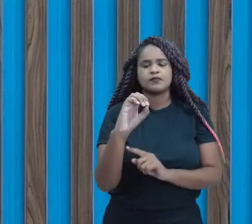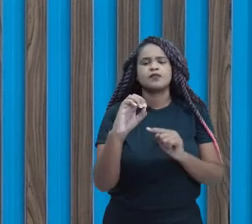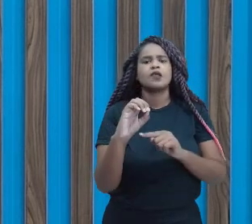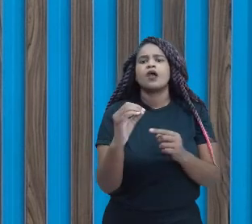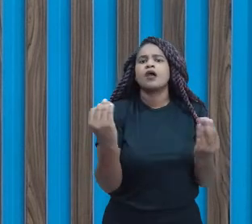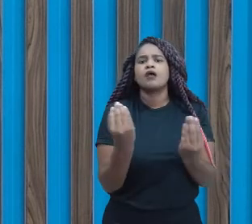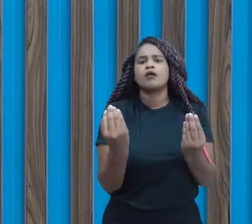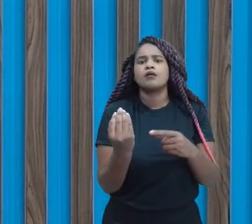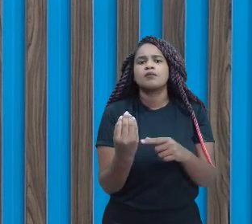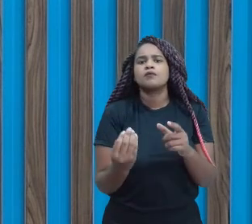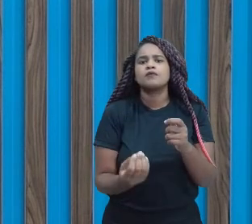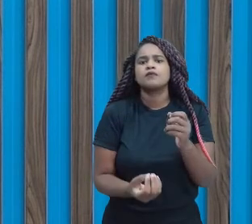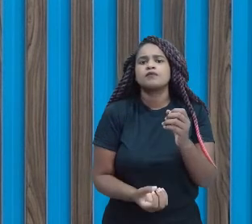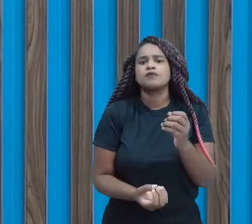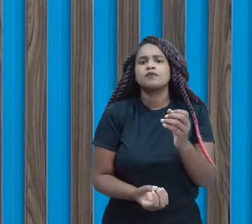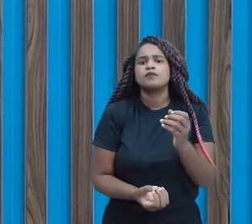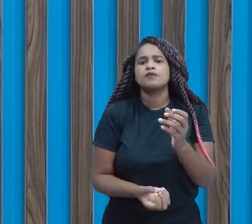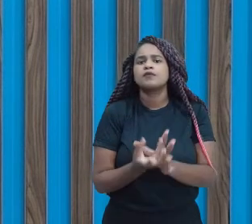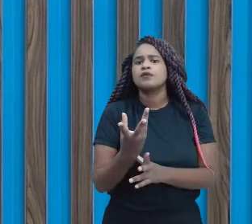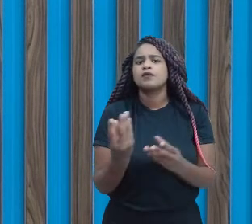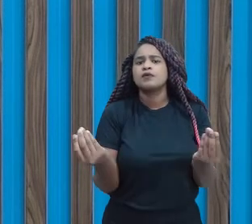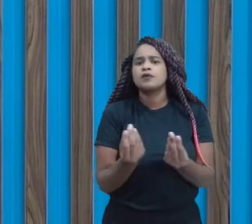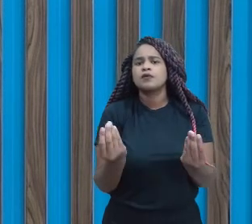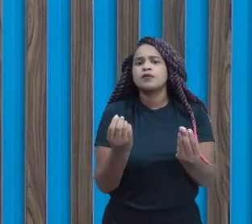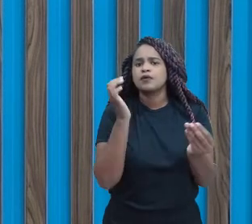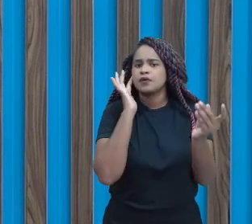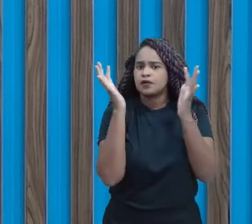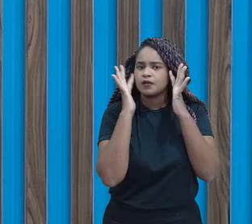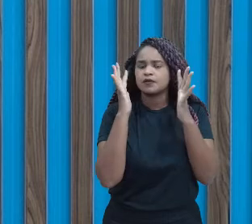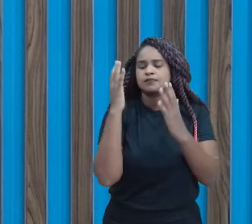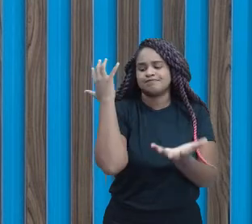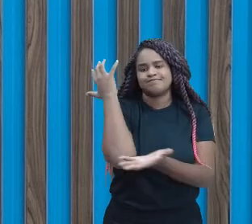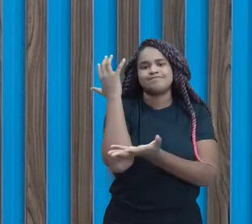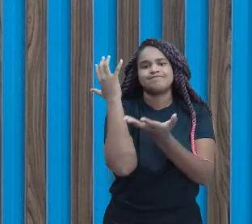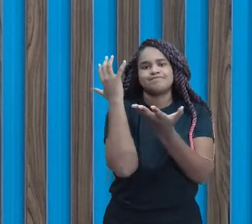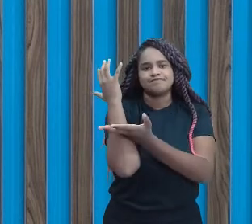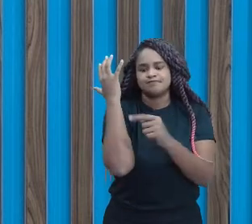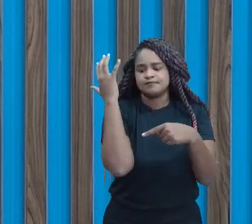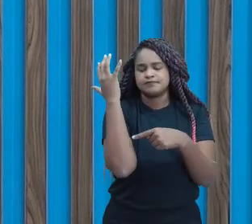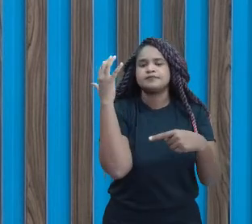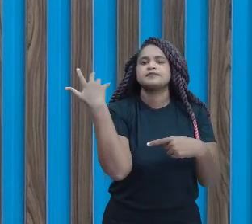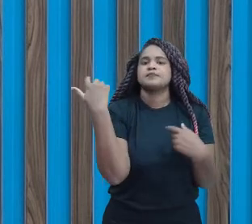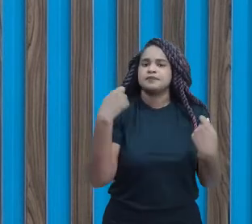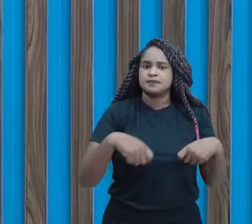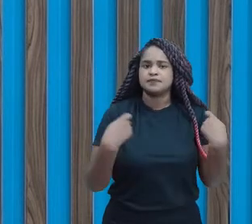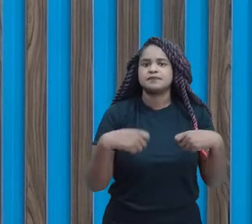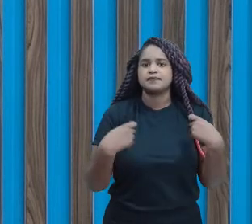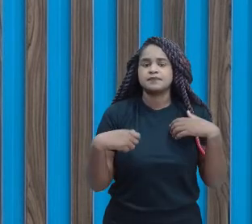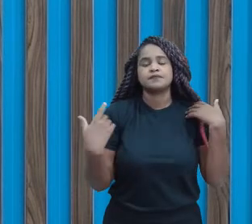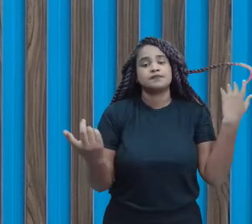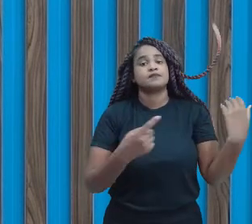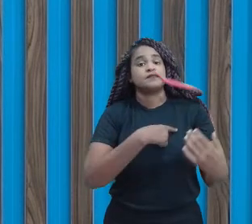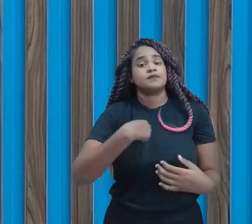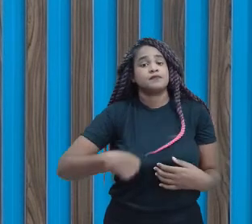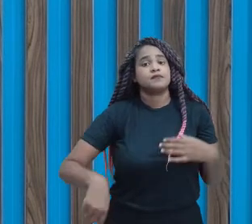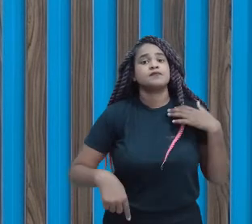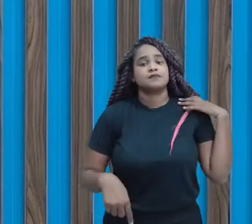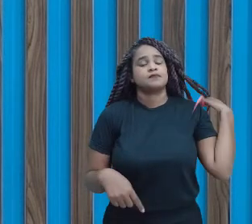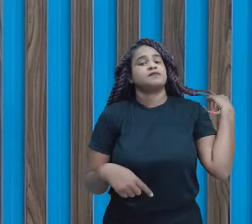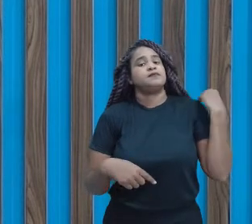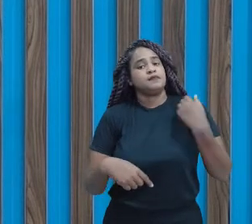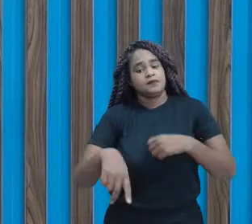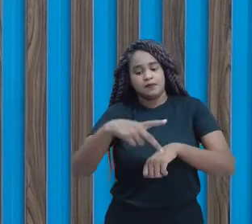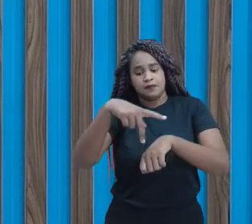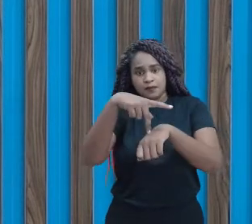o quê? Reflita, pense, madeira. Então, embora a China seja um dos maiores